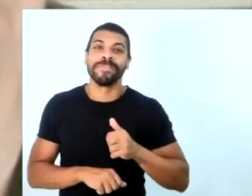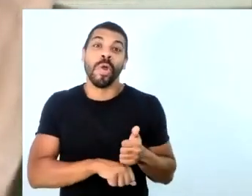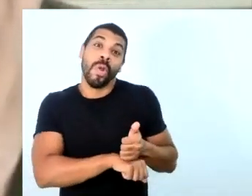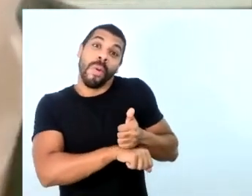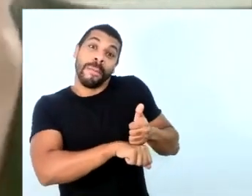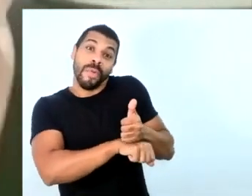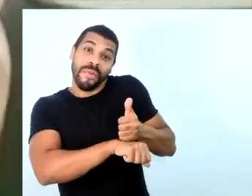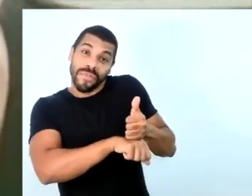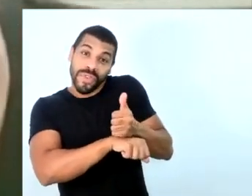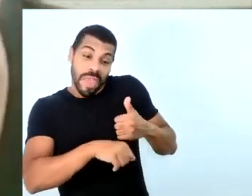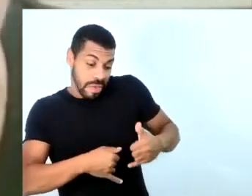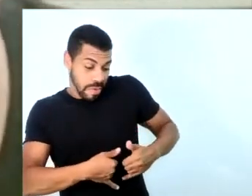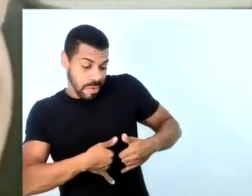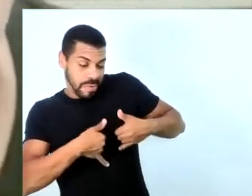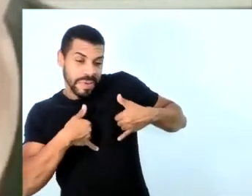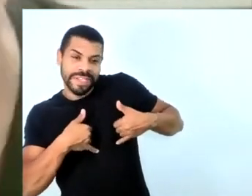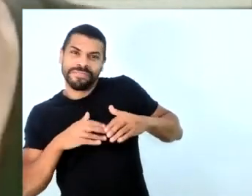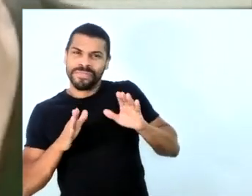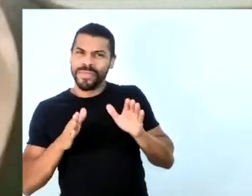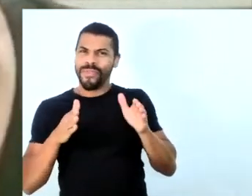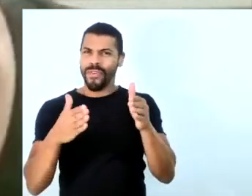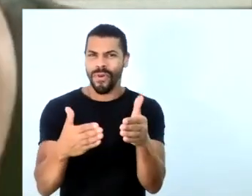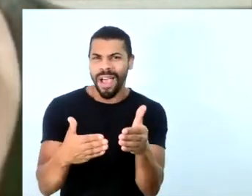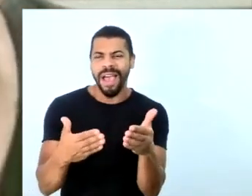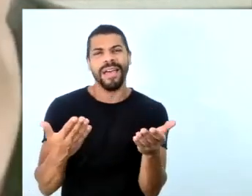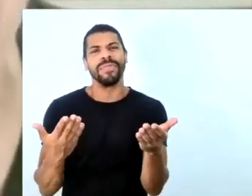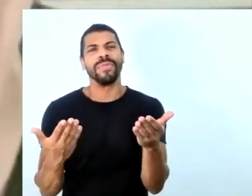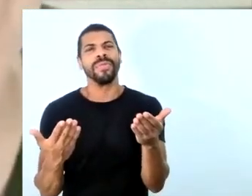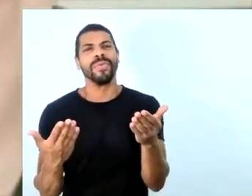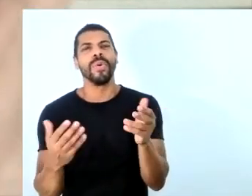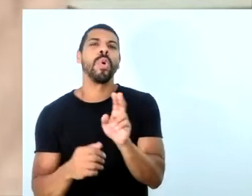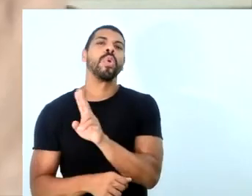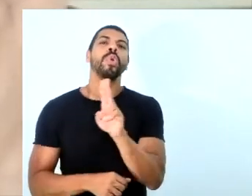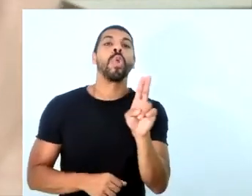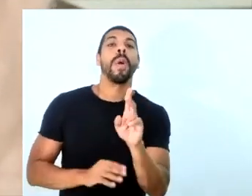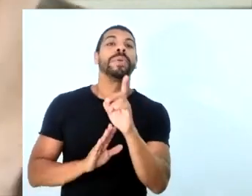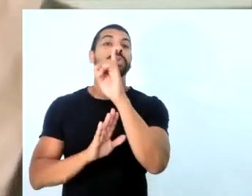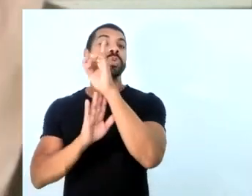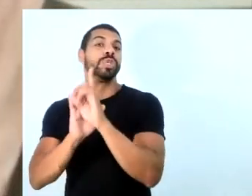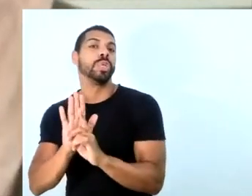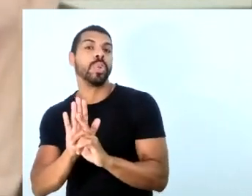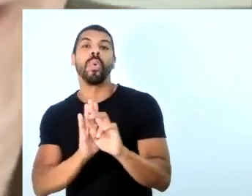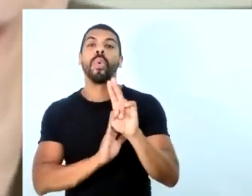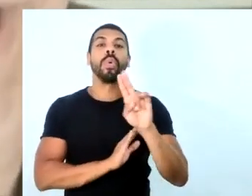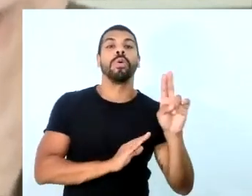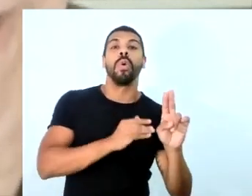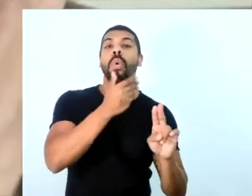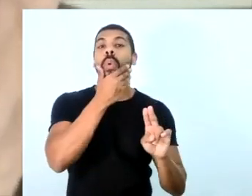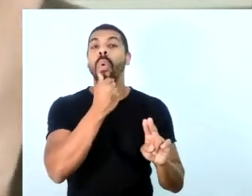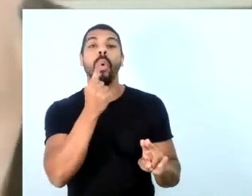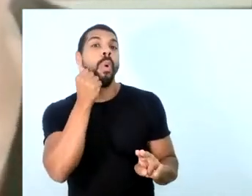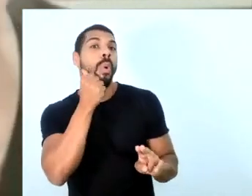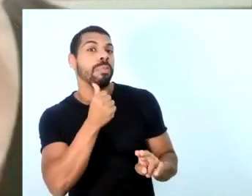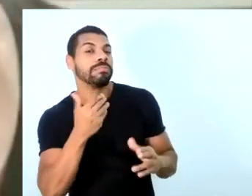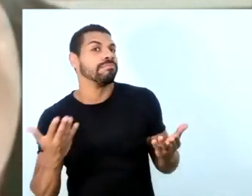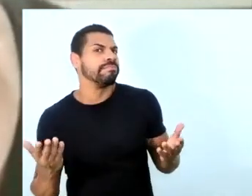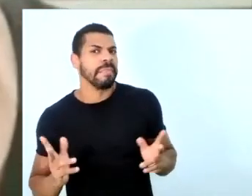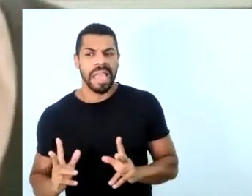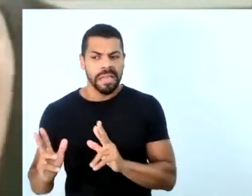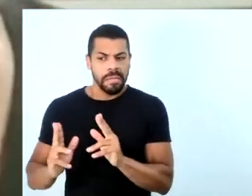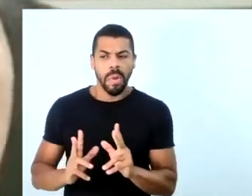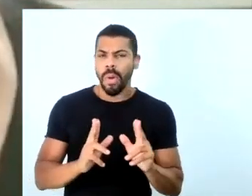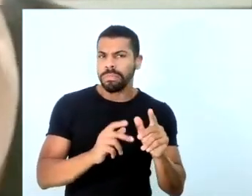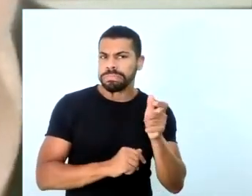nessa coisa do glamour do cinema, quase tudo ficar concentrado no nome de uma diretora ou de um diretor, né? A gente muitas